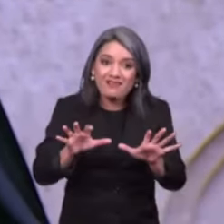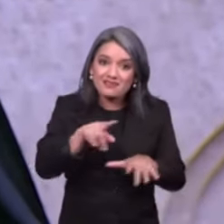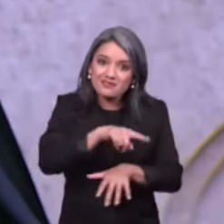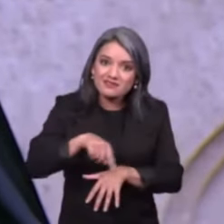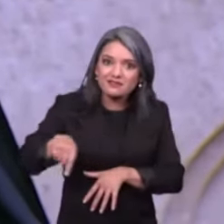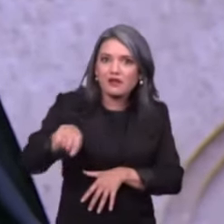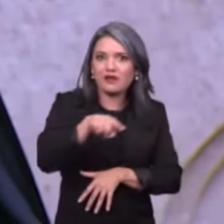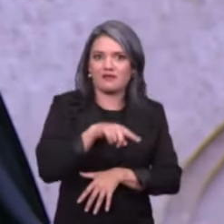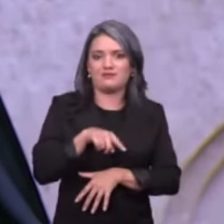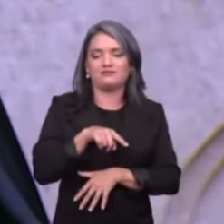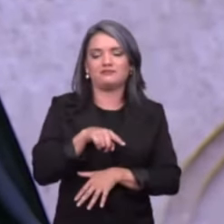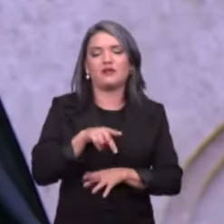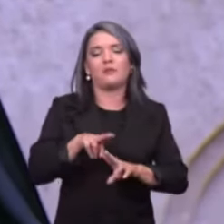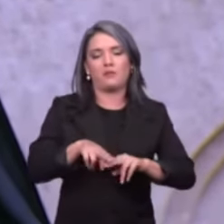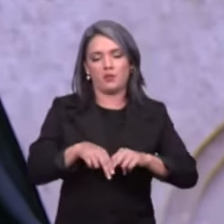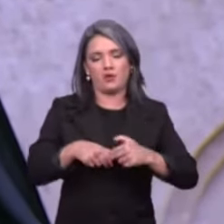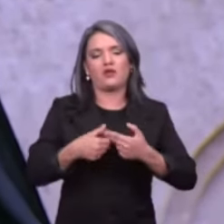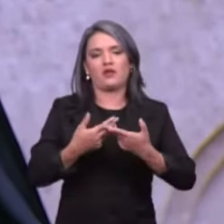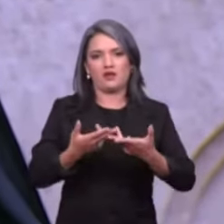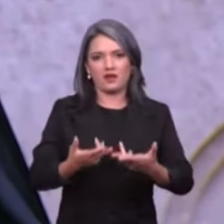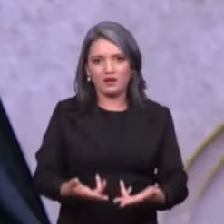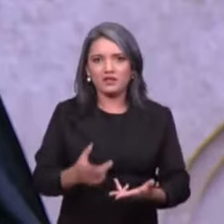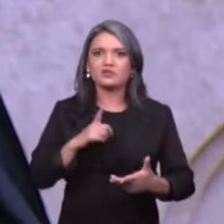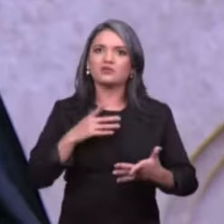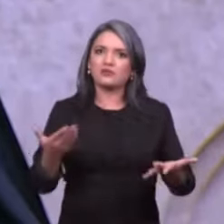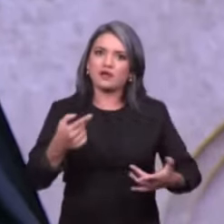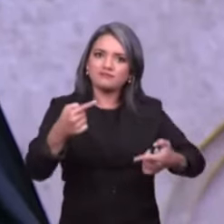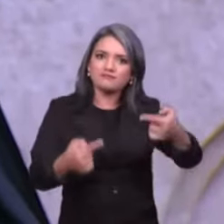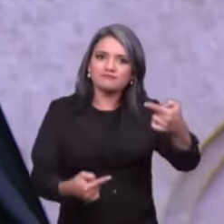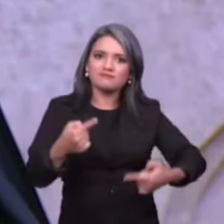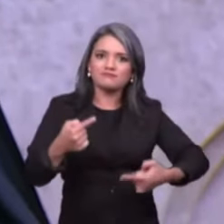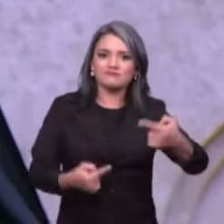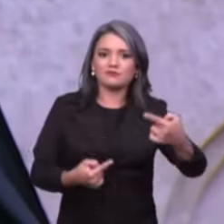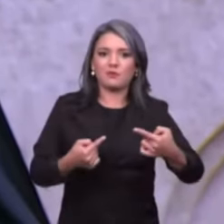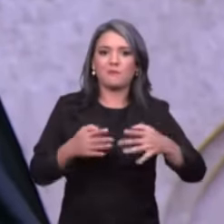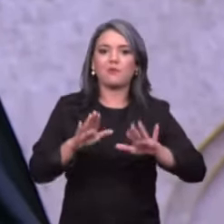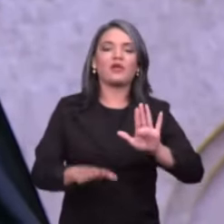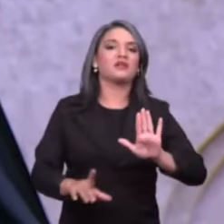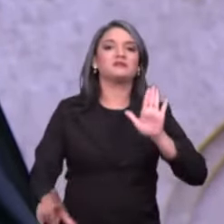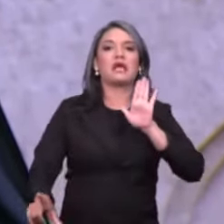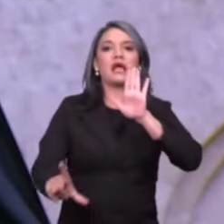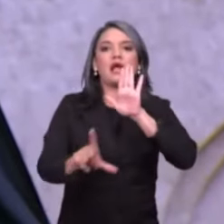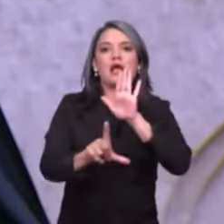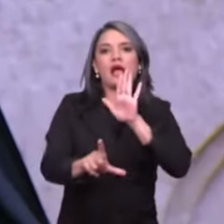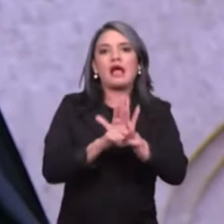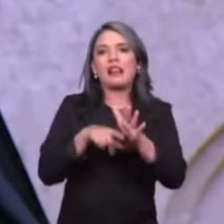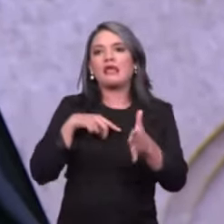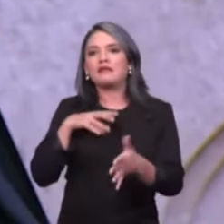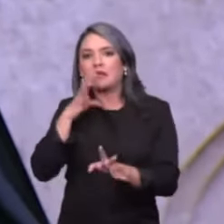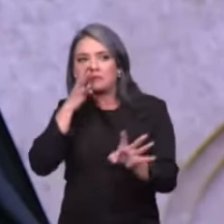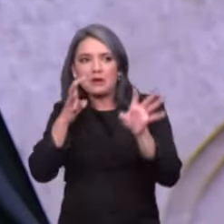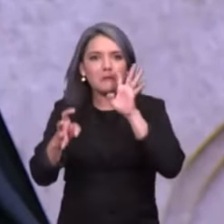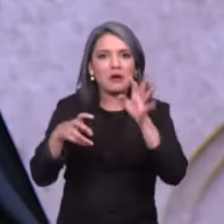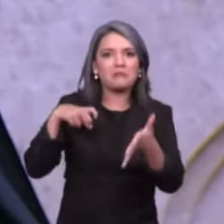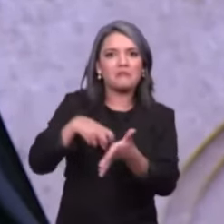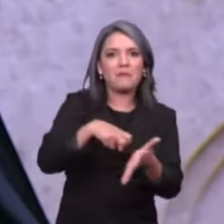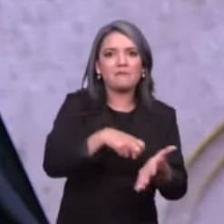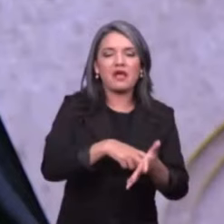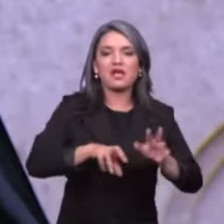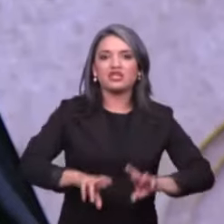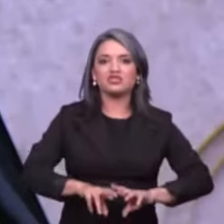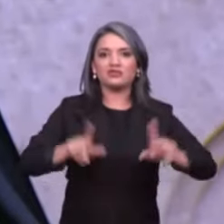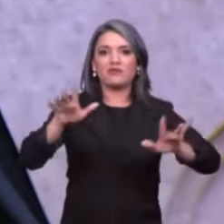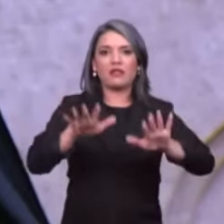evitar a aplicação desigual da lei em razão da cor e das condições sociais e econômicas